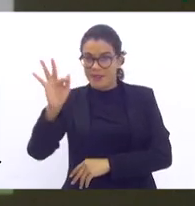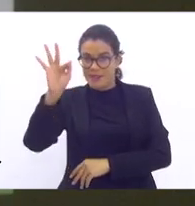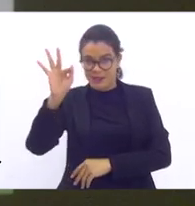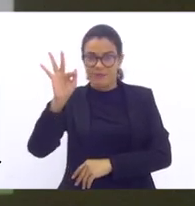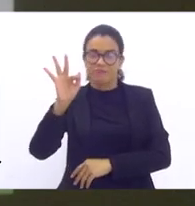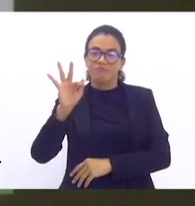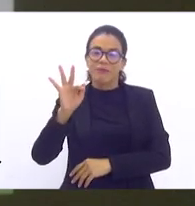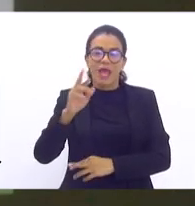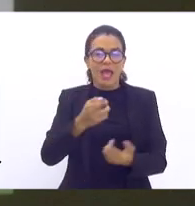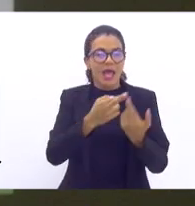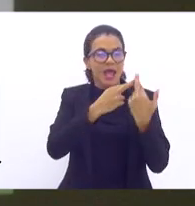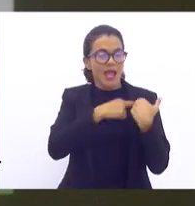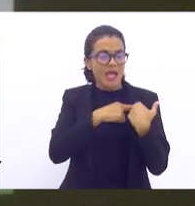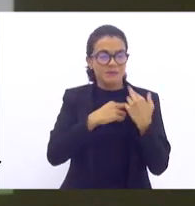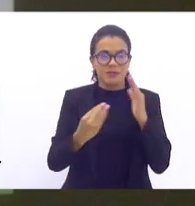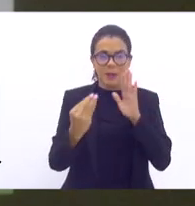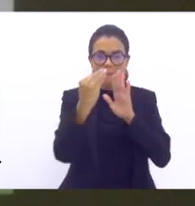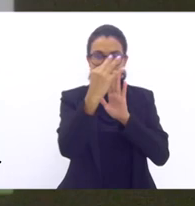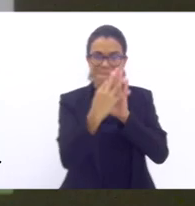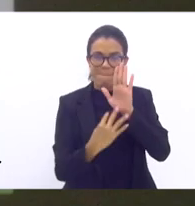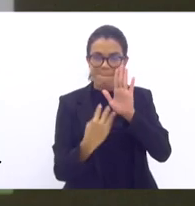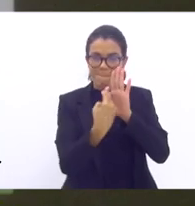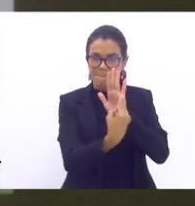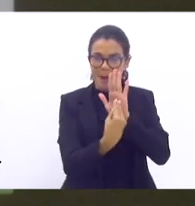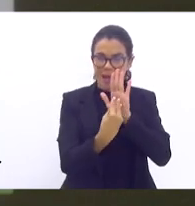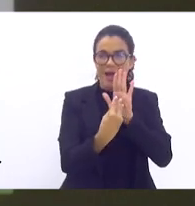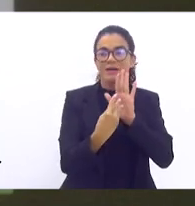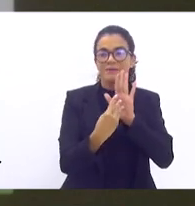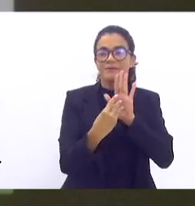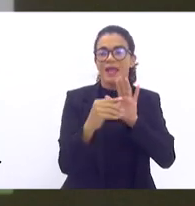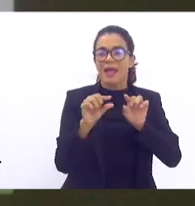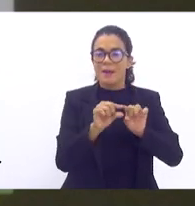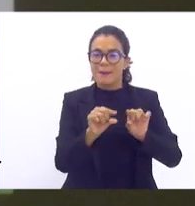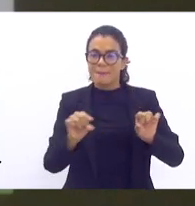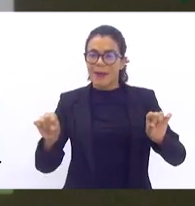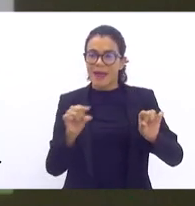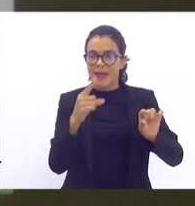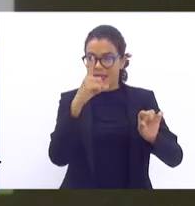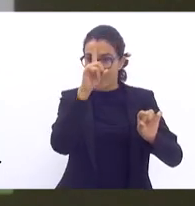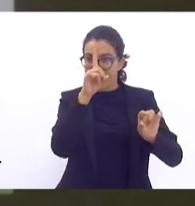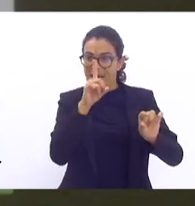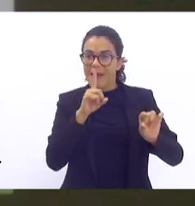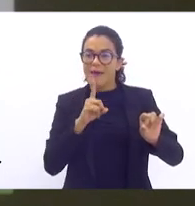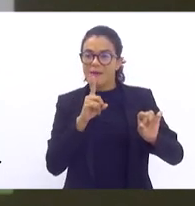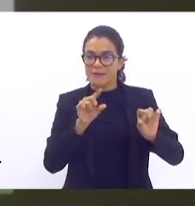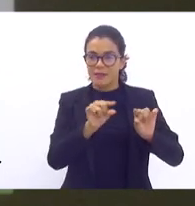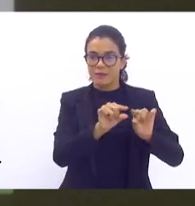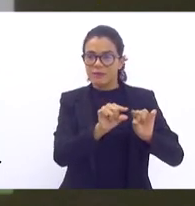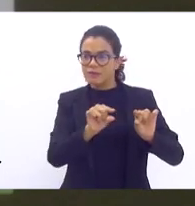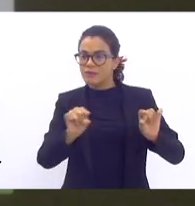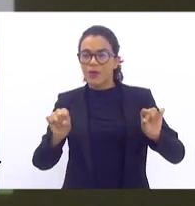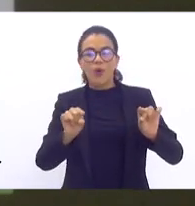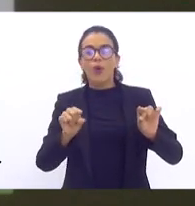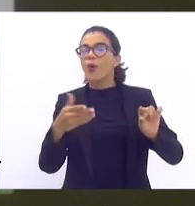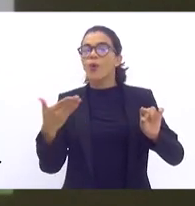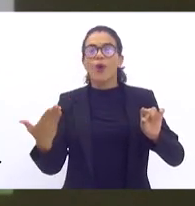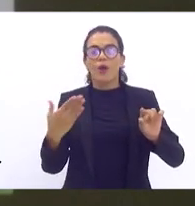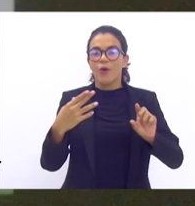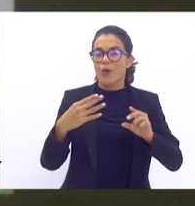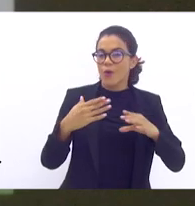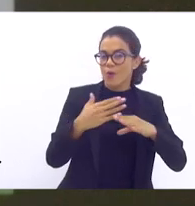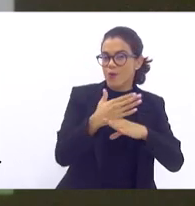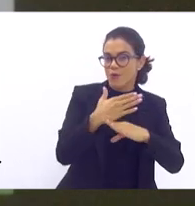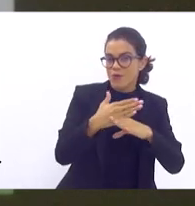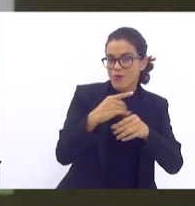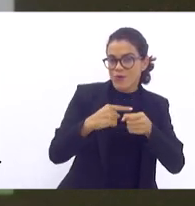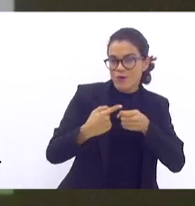vão poder alocar dentro dessa rubrica que está destacada em amarelo inclusive dizendo o município em que ele quer